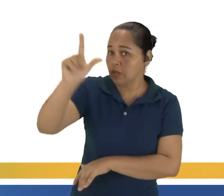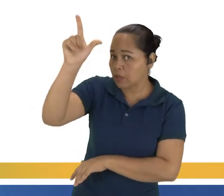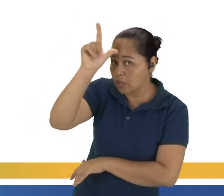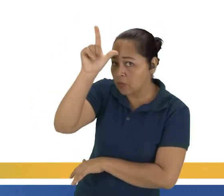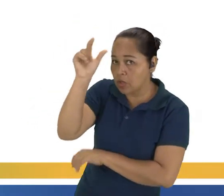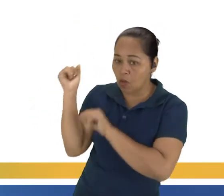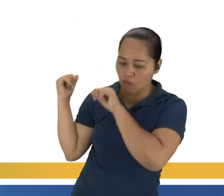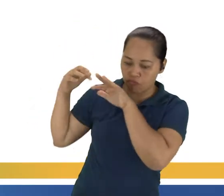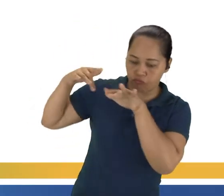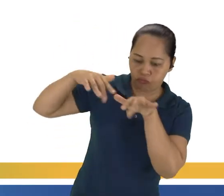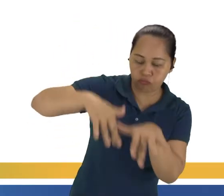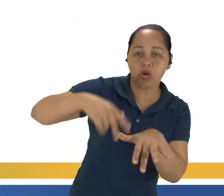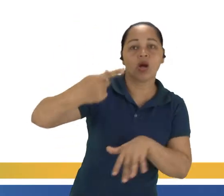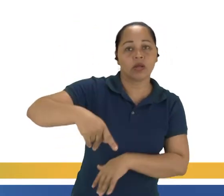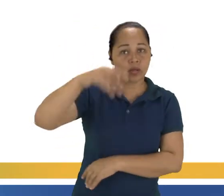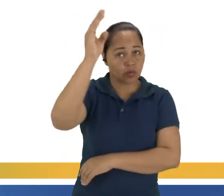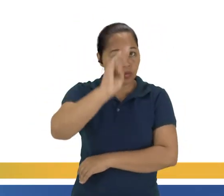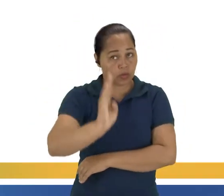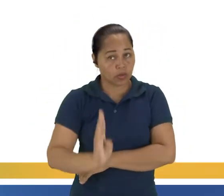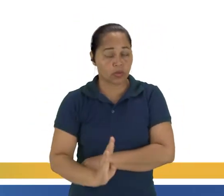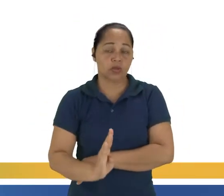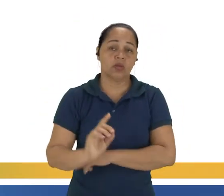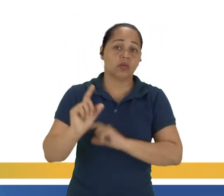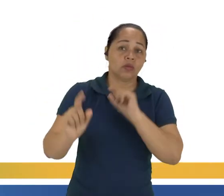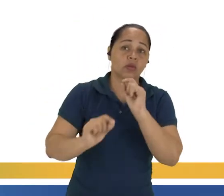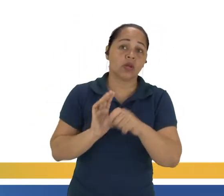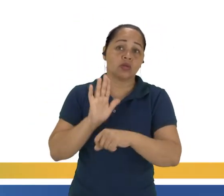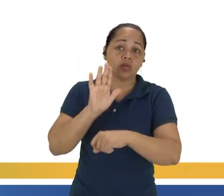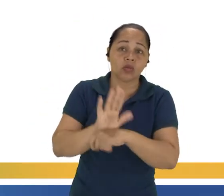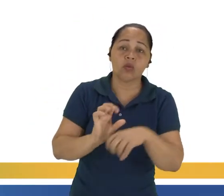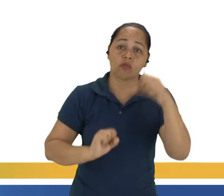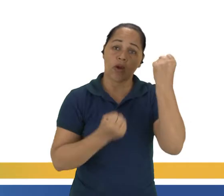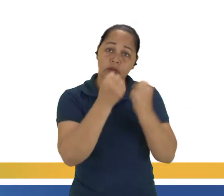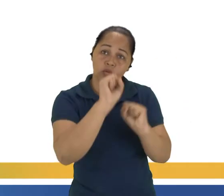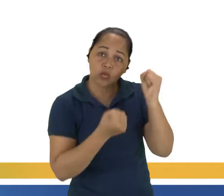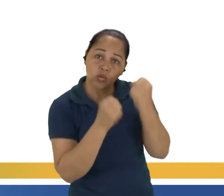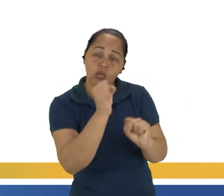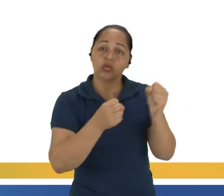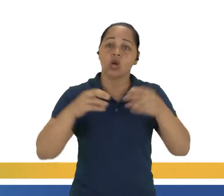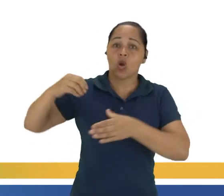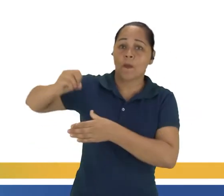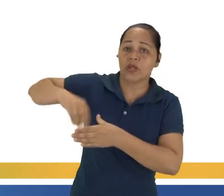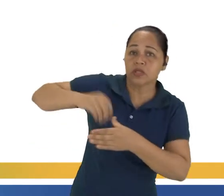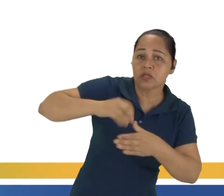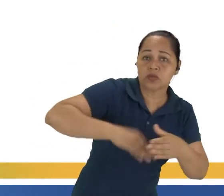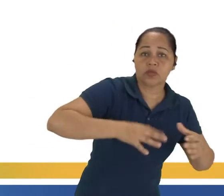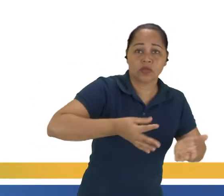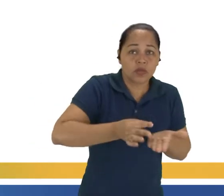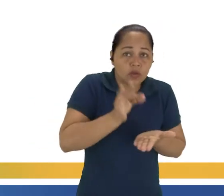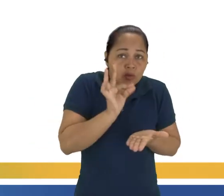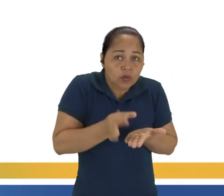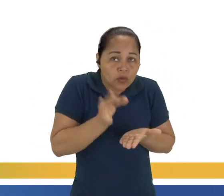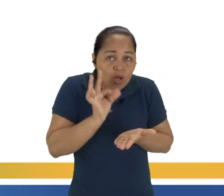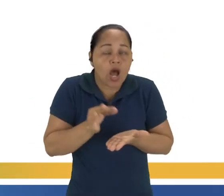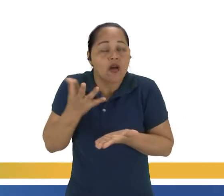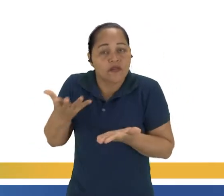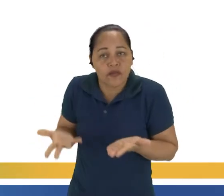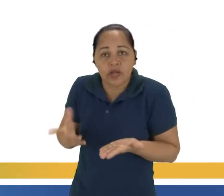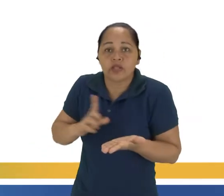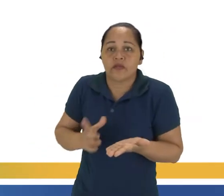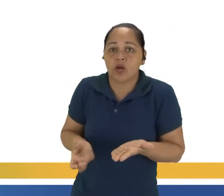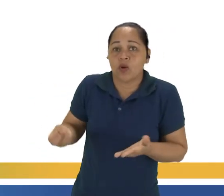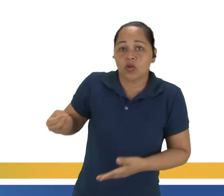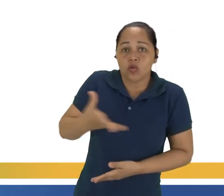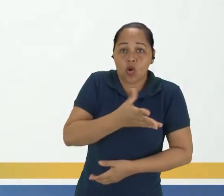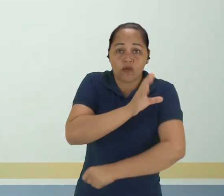que chegaram em nossos territórios. Isso contribuiu com a indústria, com as plantações de café. Isso vai trazer uma nova cultura,